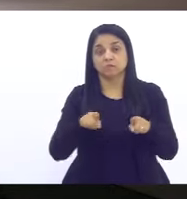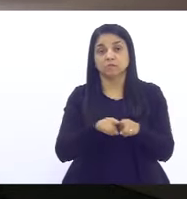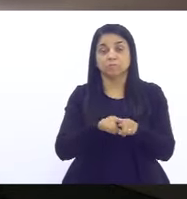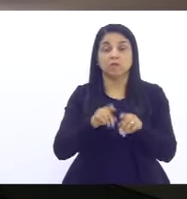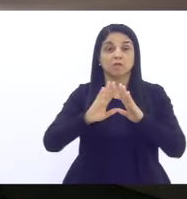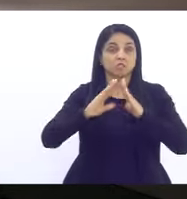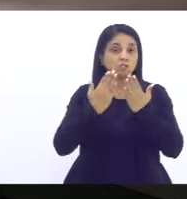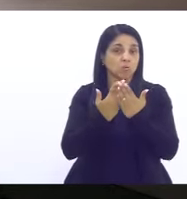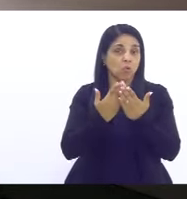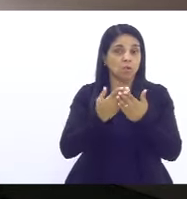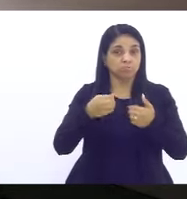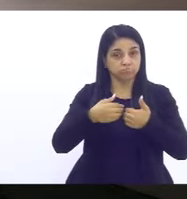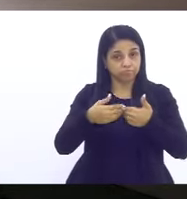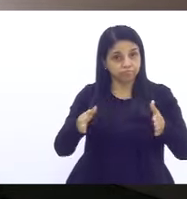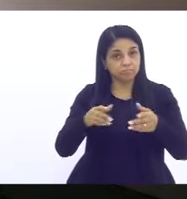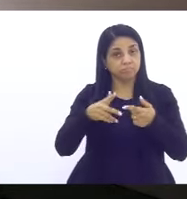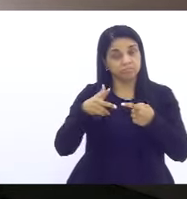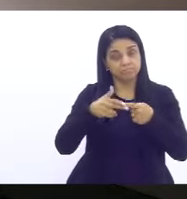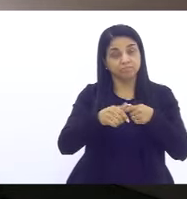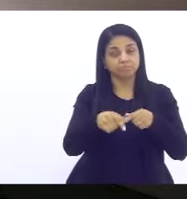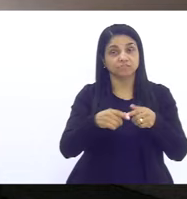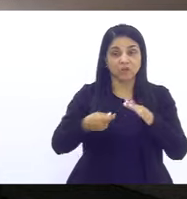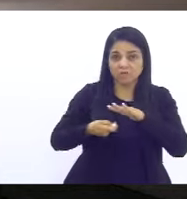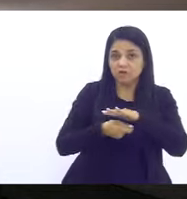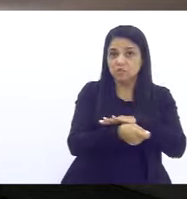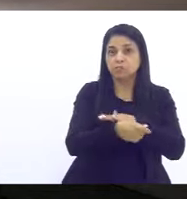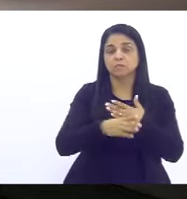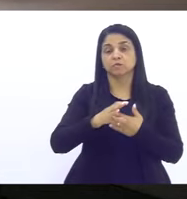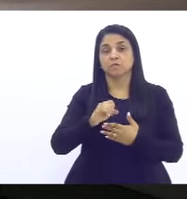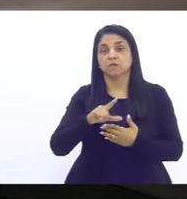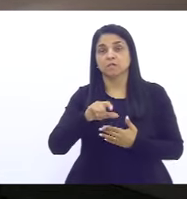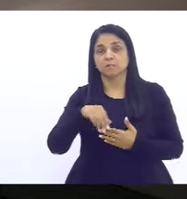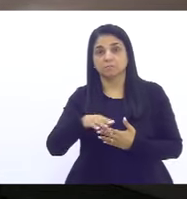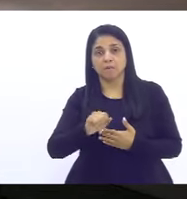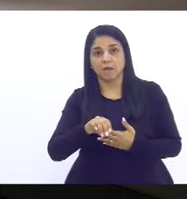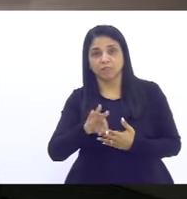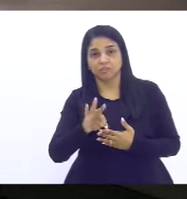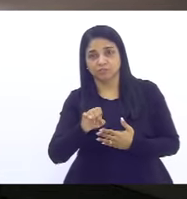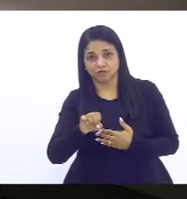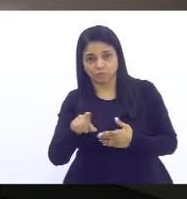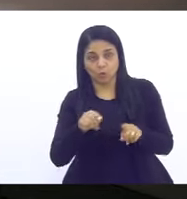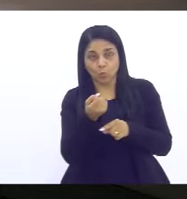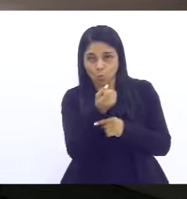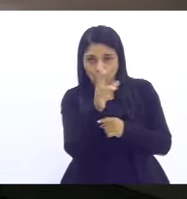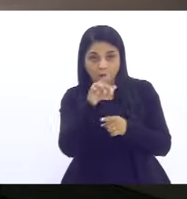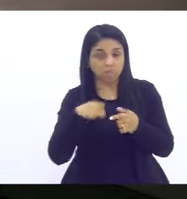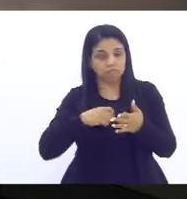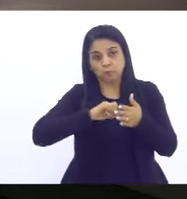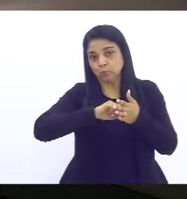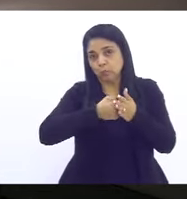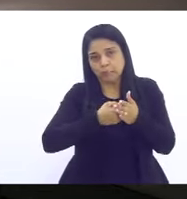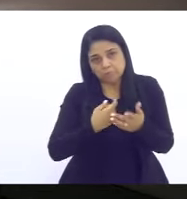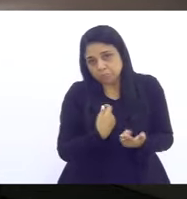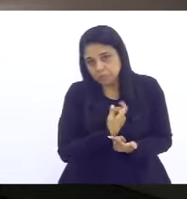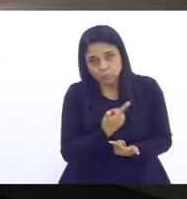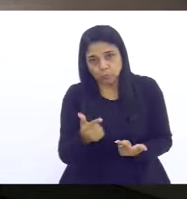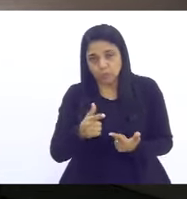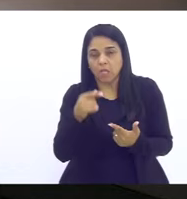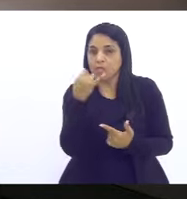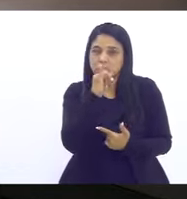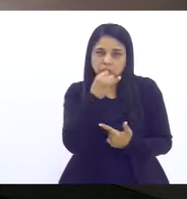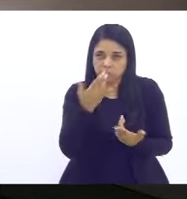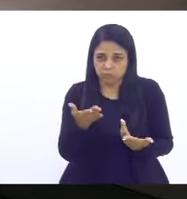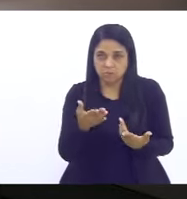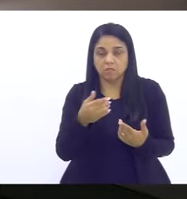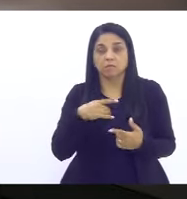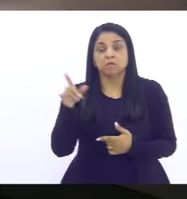calor, que conseguiu fazer um investimento com toda a dificuldade de climatizar e botar ar-condicionado e que não consegue ligar os ar-condicionados às escolas porque não consegue aumentar a energia. A gente tem o